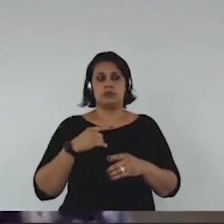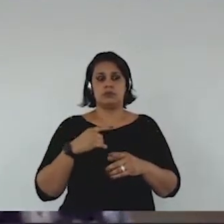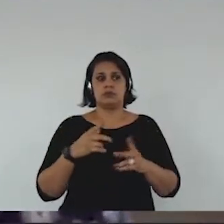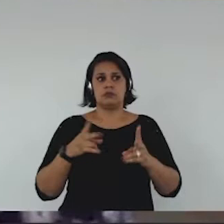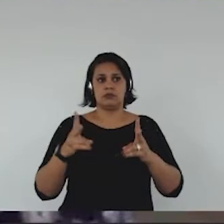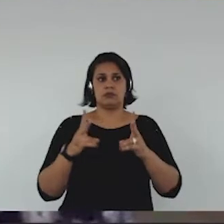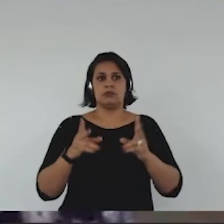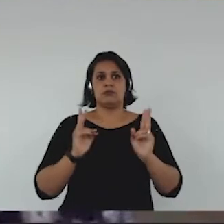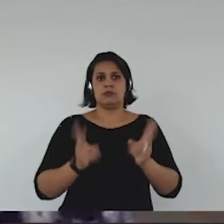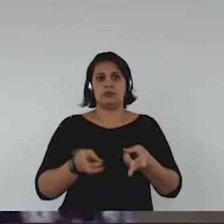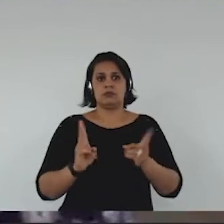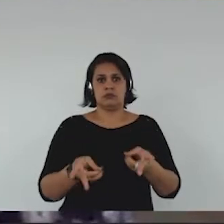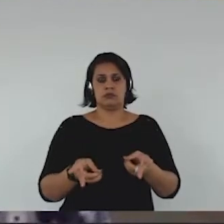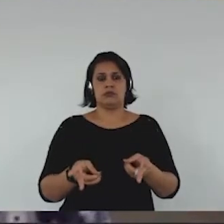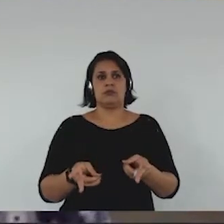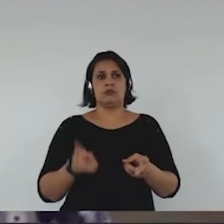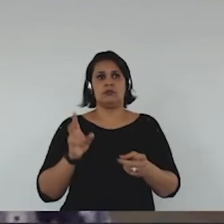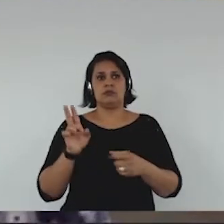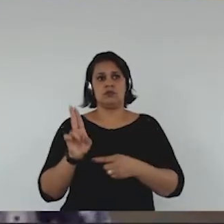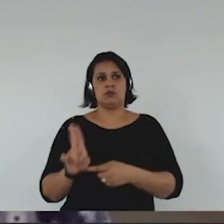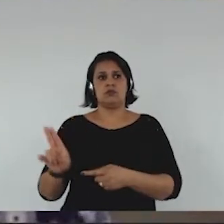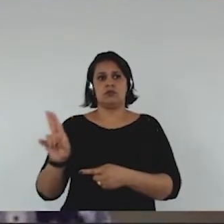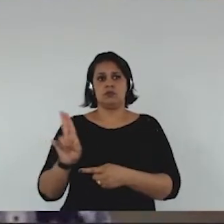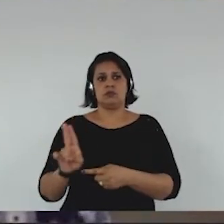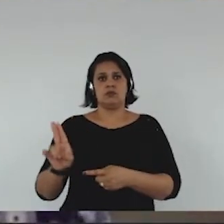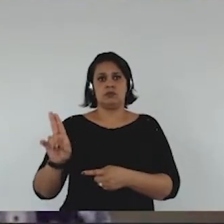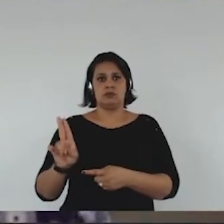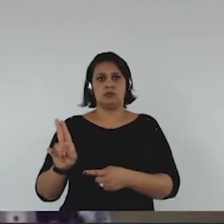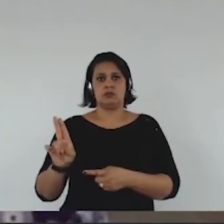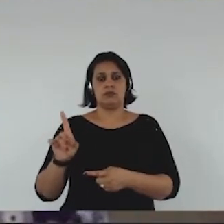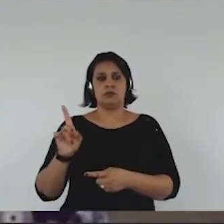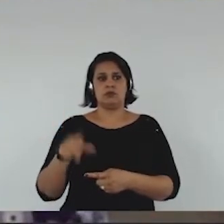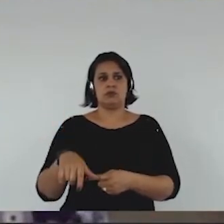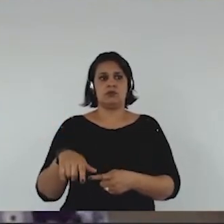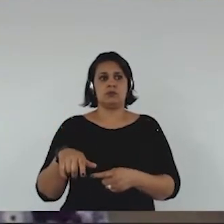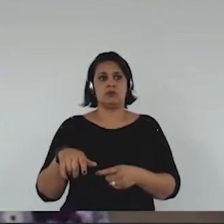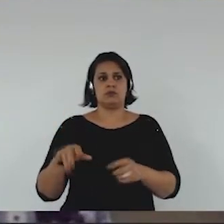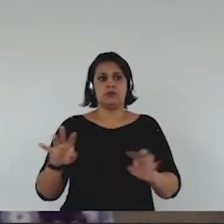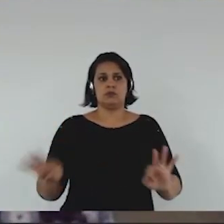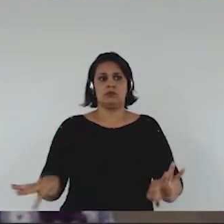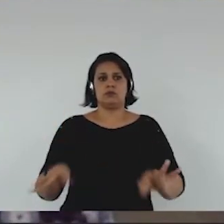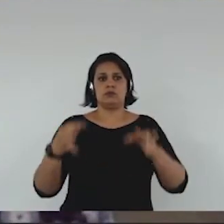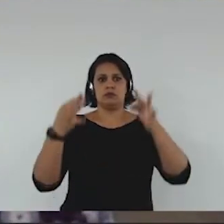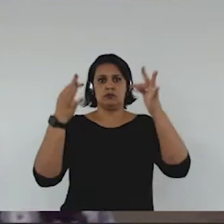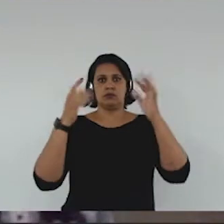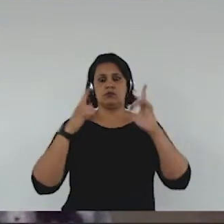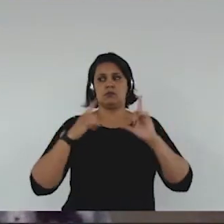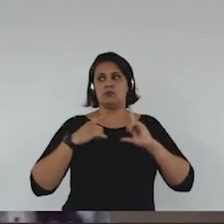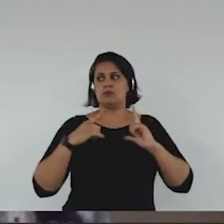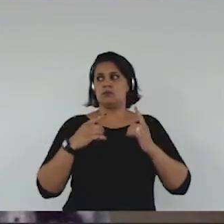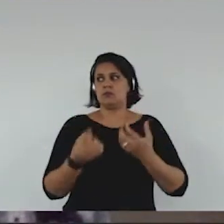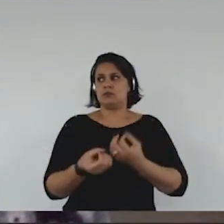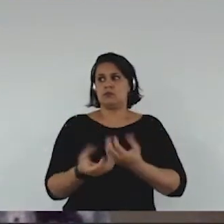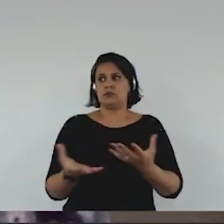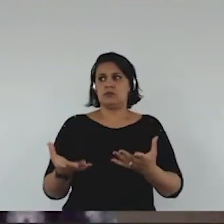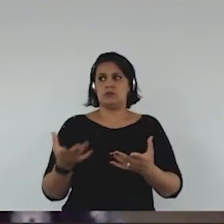antecipação, talvez, da utilização da tecnologia que está à disposição para o maior número de casos. Essa tecnologia estava